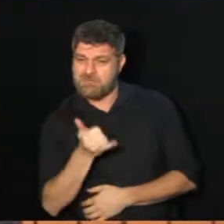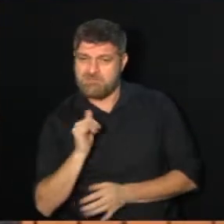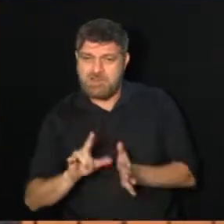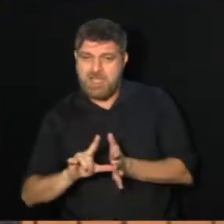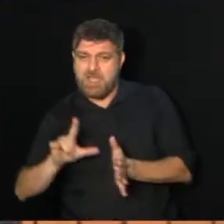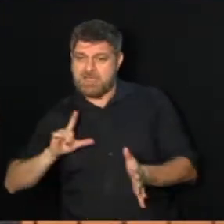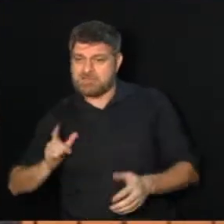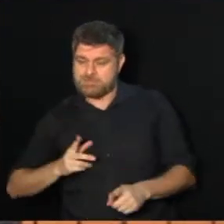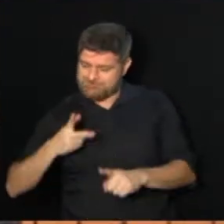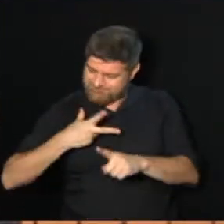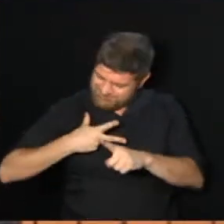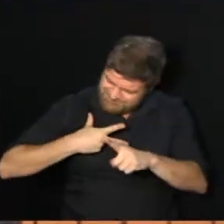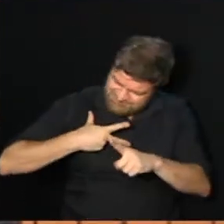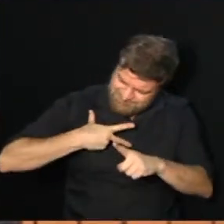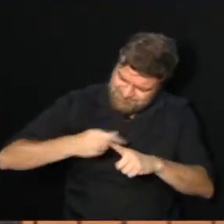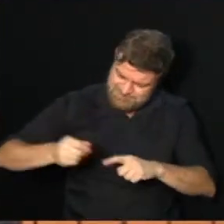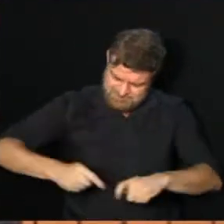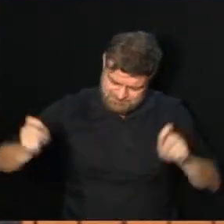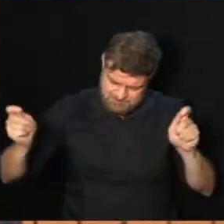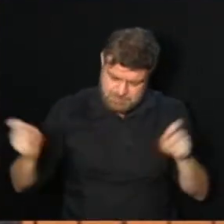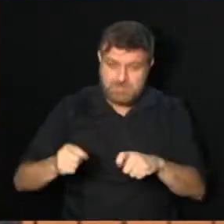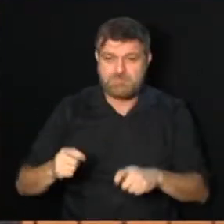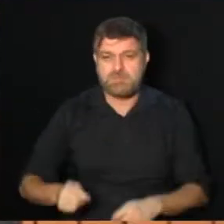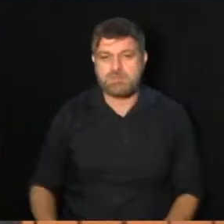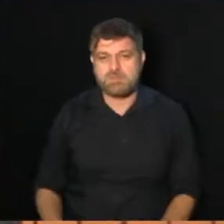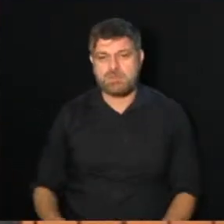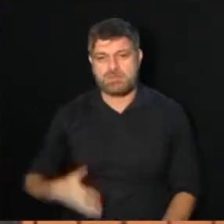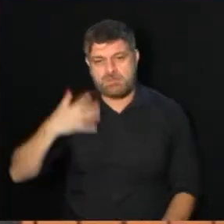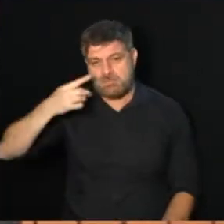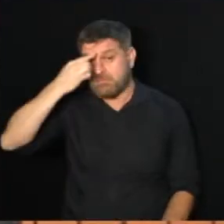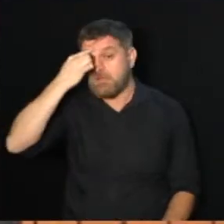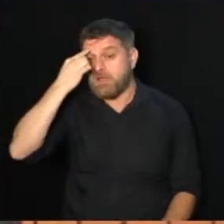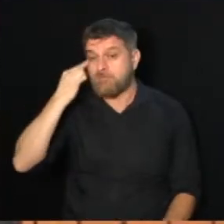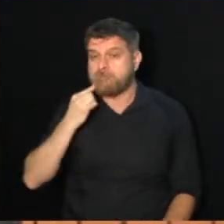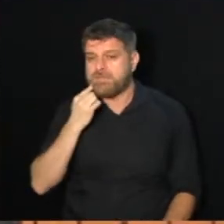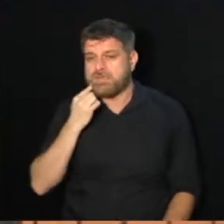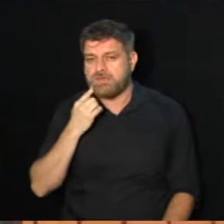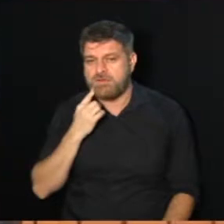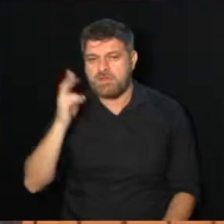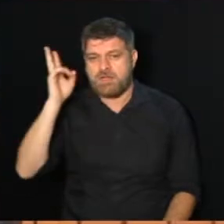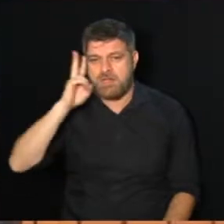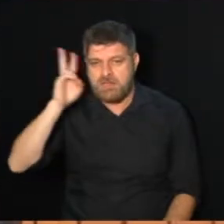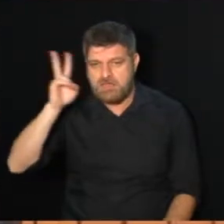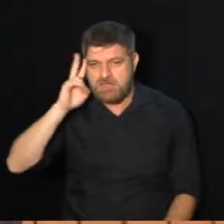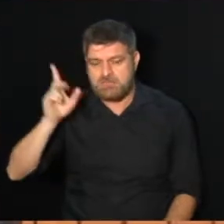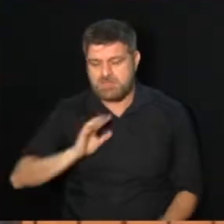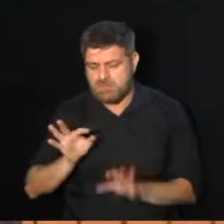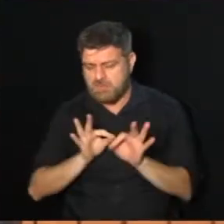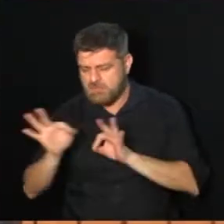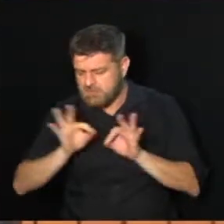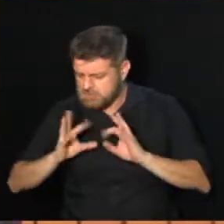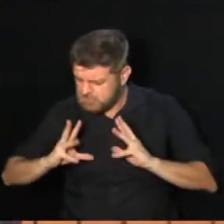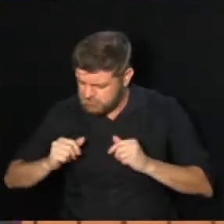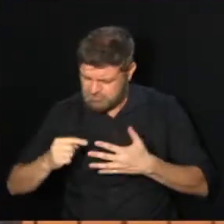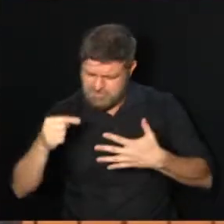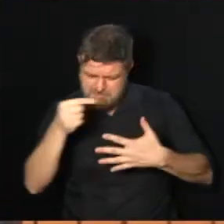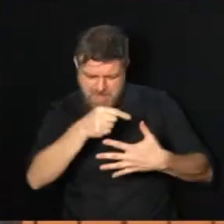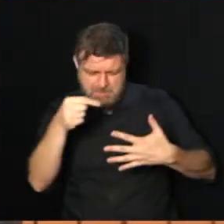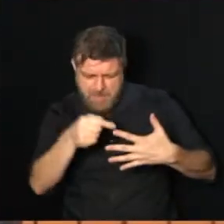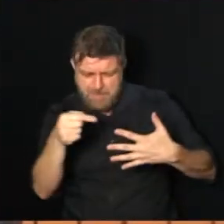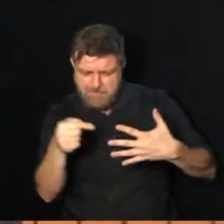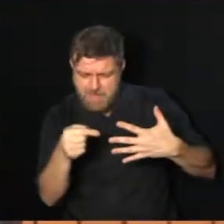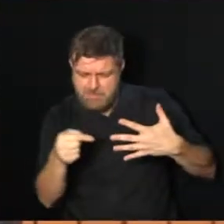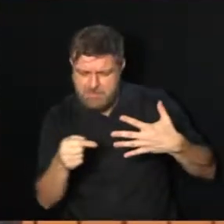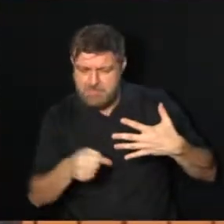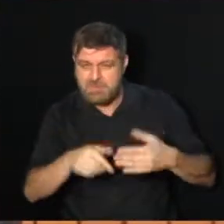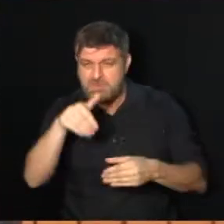sido muito vitoriosa, né? Eu ficaria aqui mais uma meia hora elencando todos os projetos que estão em